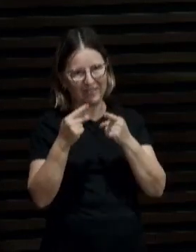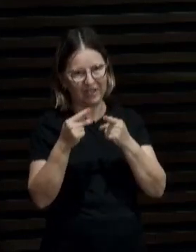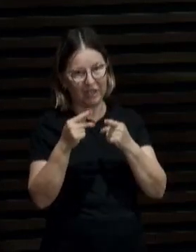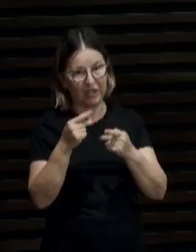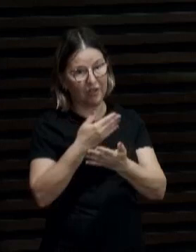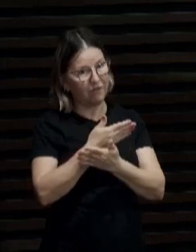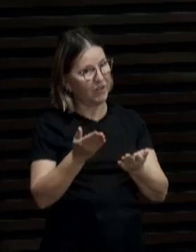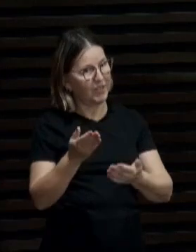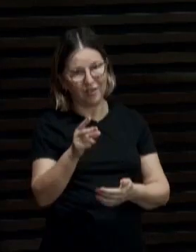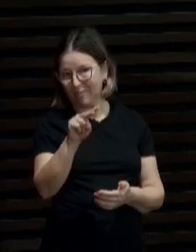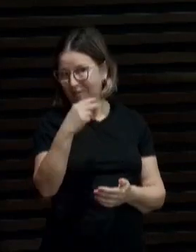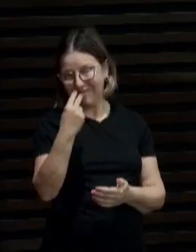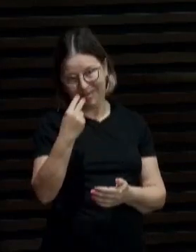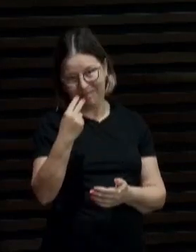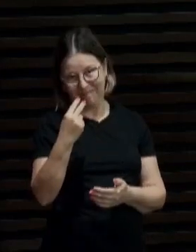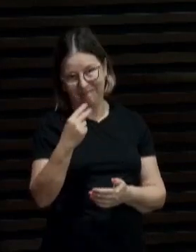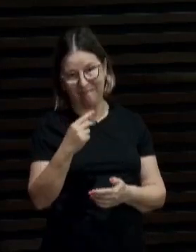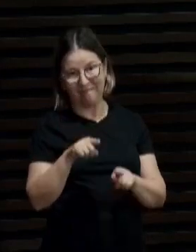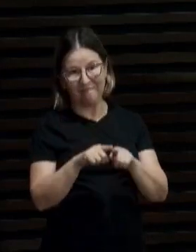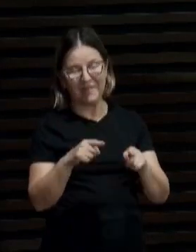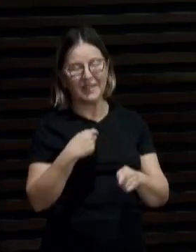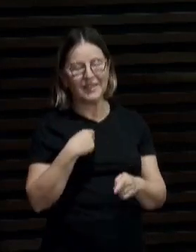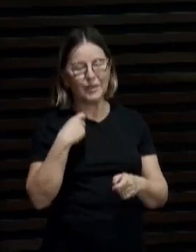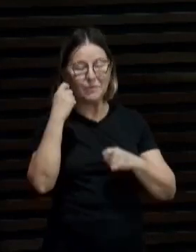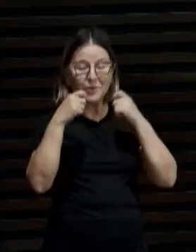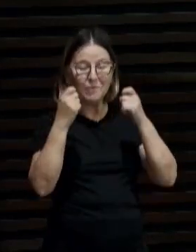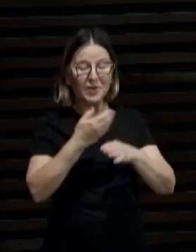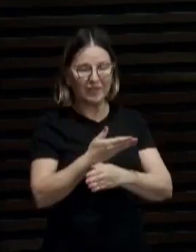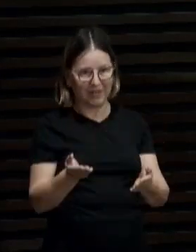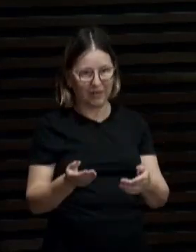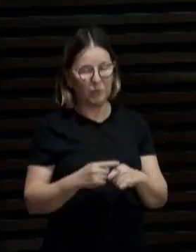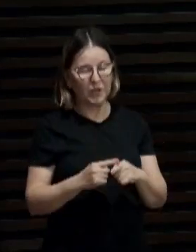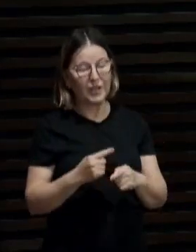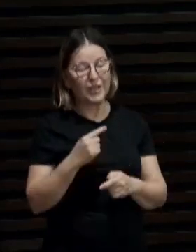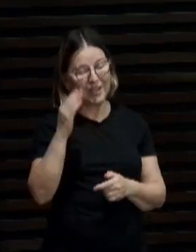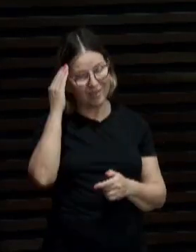vocês, porque eu sei que depois da minha partida,